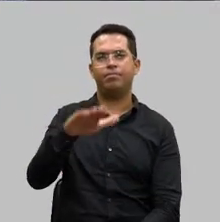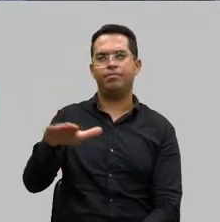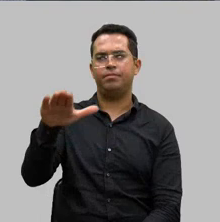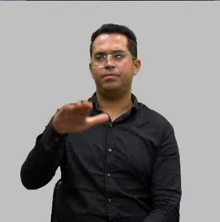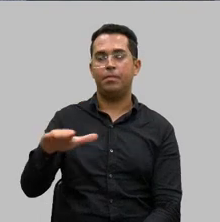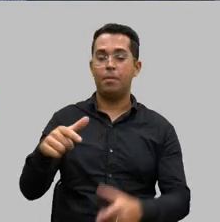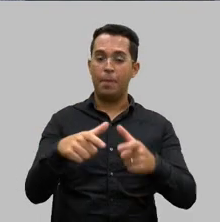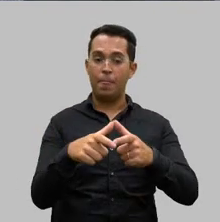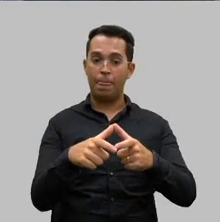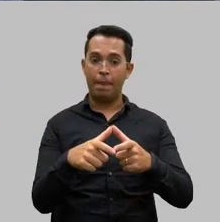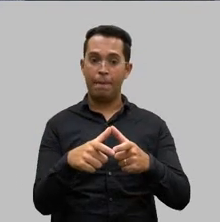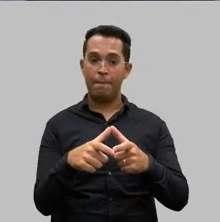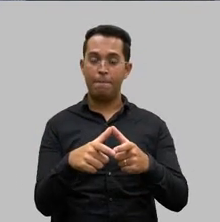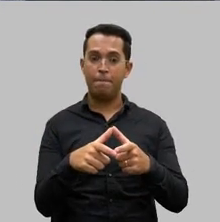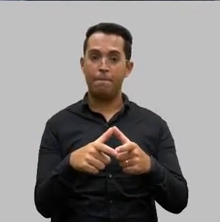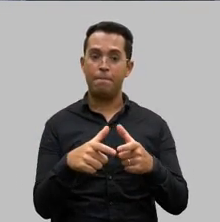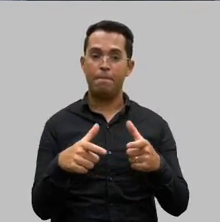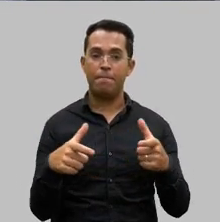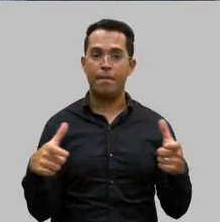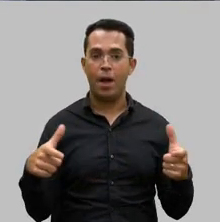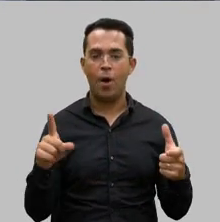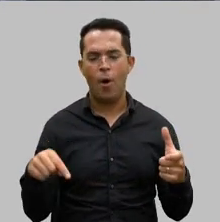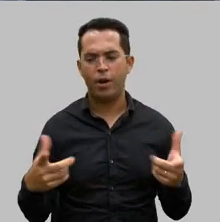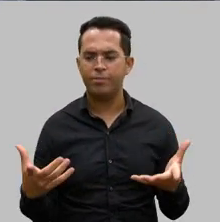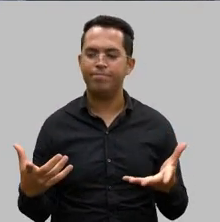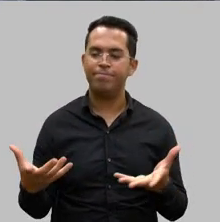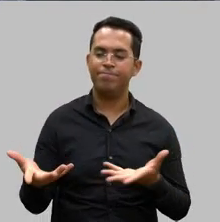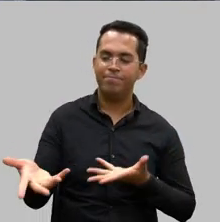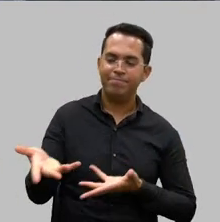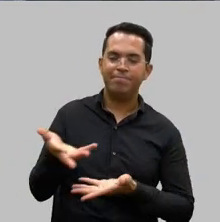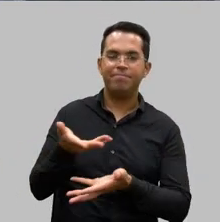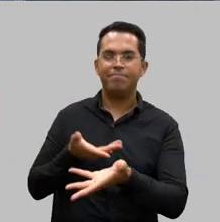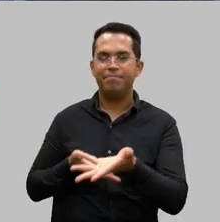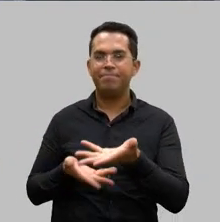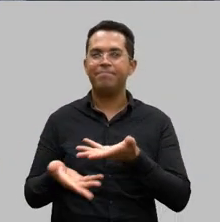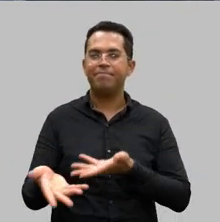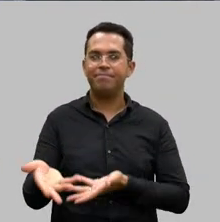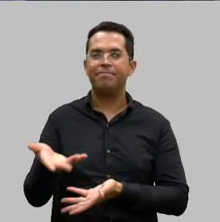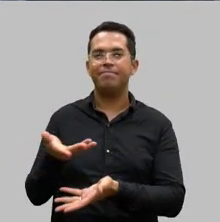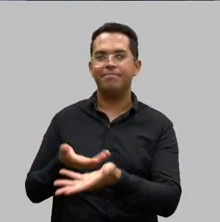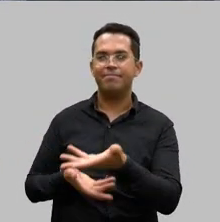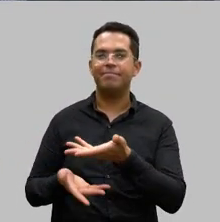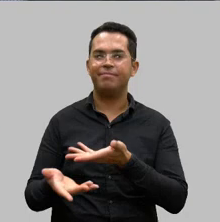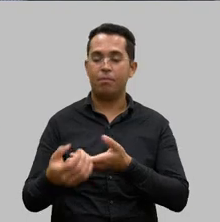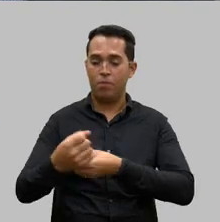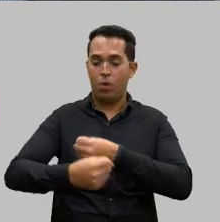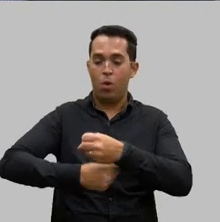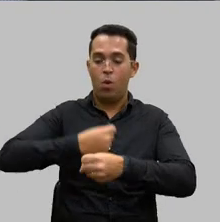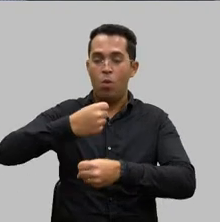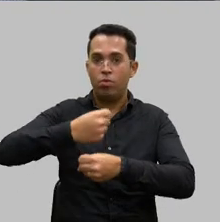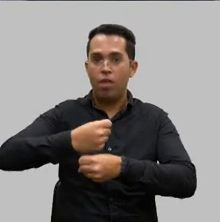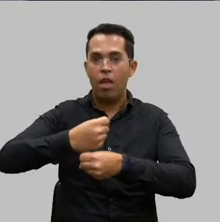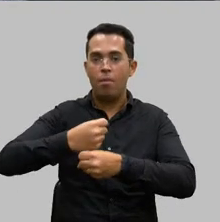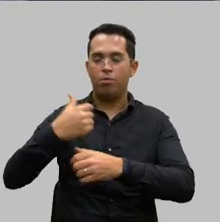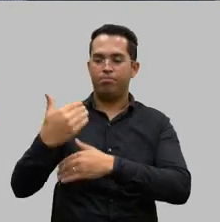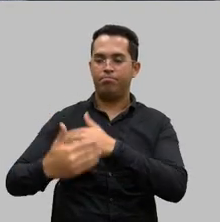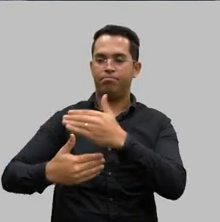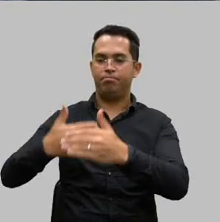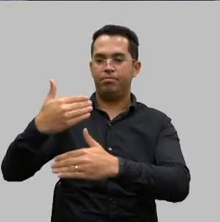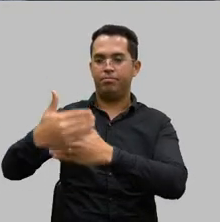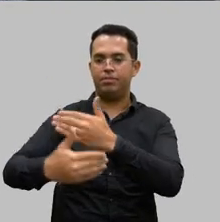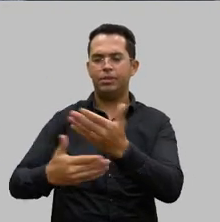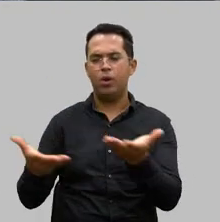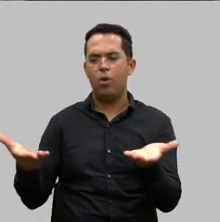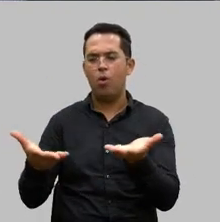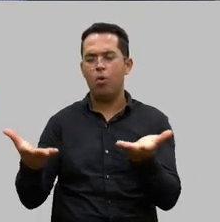viraram Vicentinos mas o tempo vai passando muitos para outras cidades e o que que a gente vê hoje